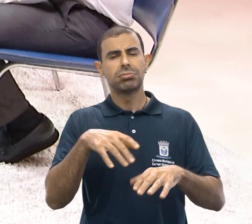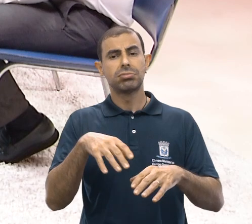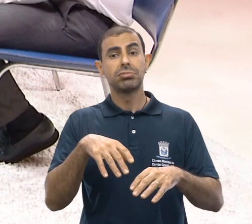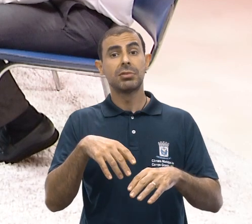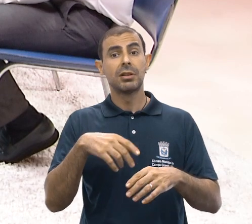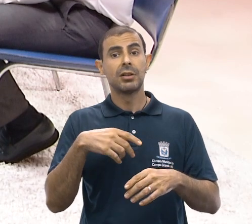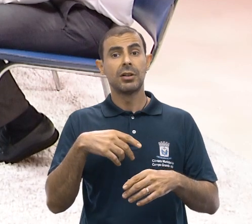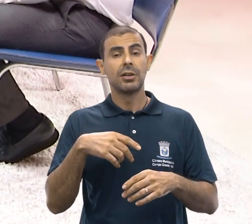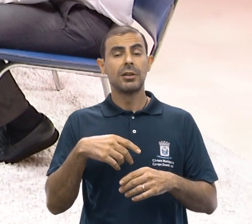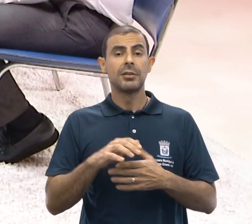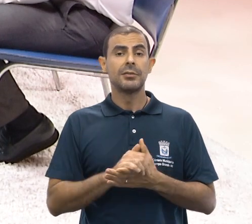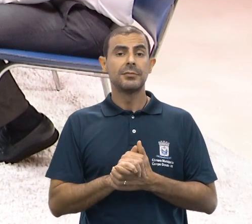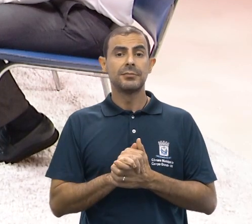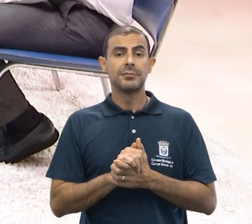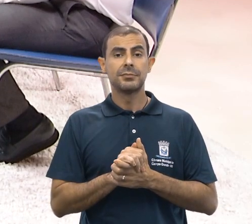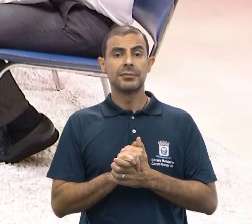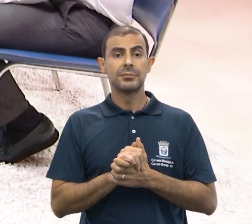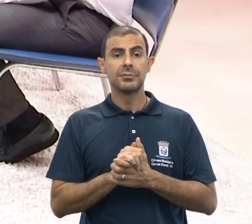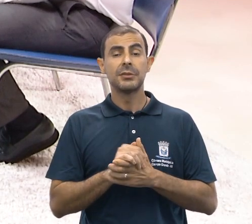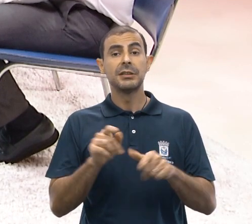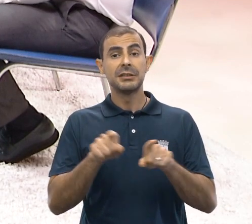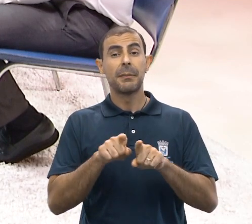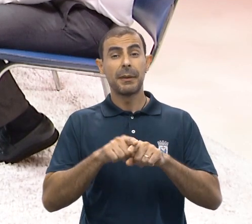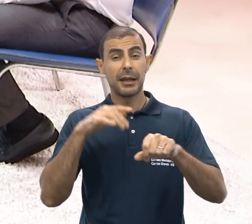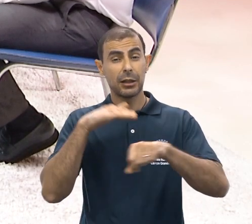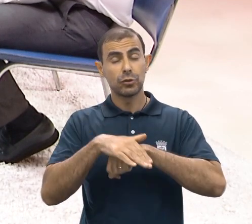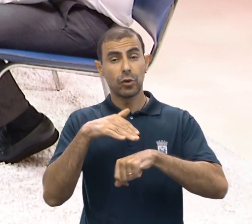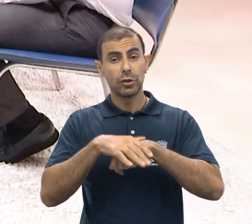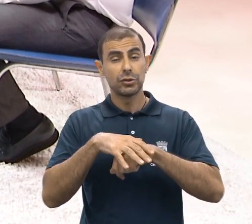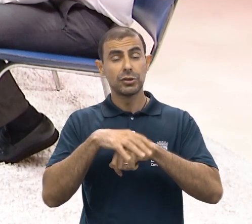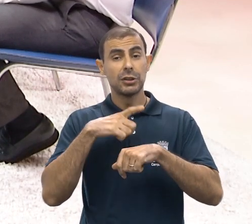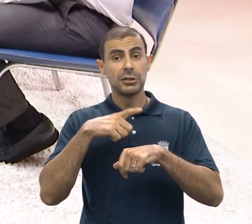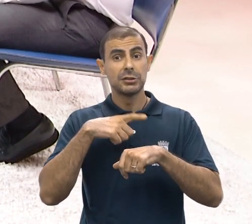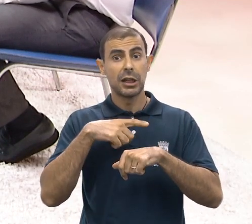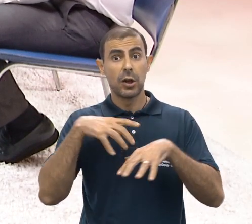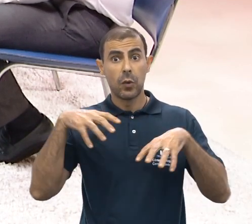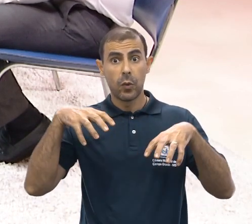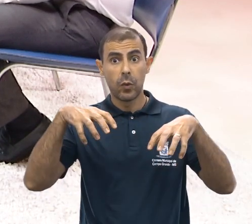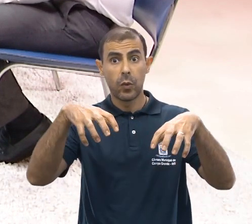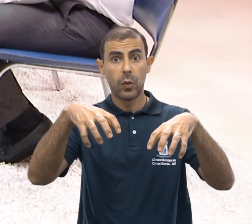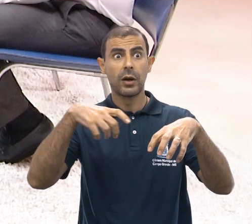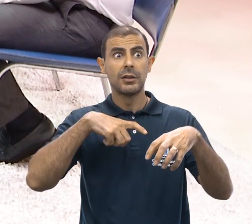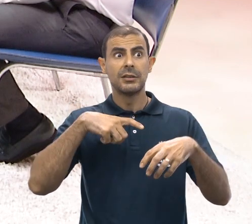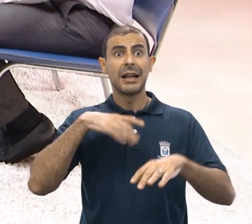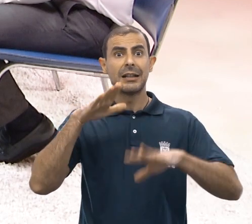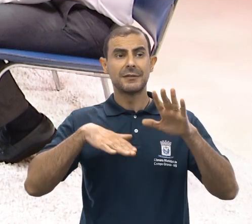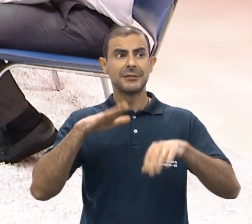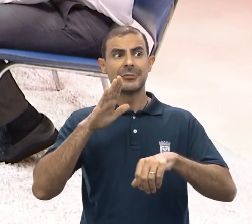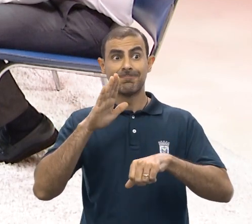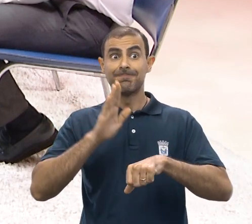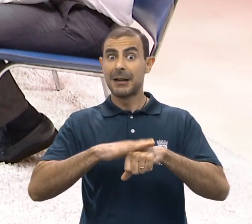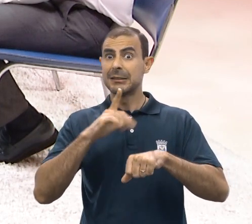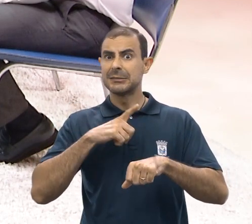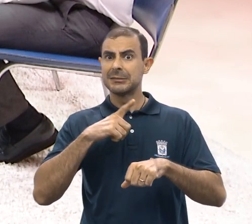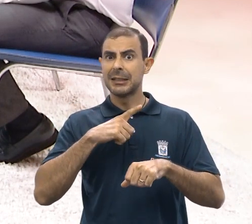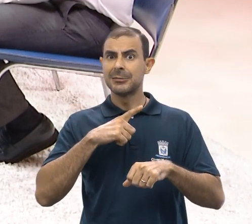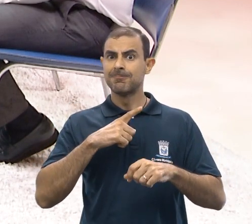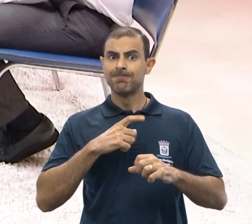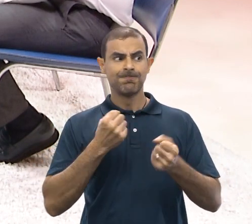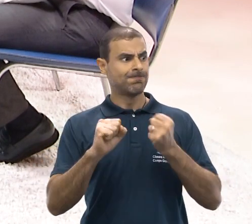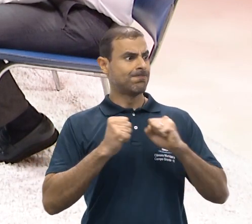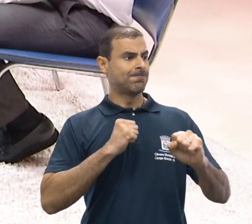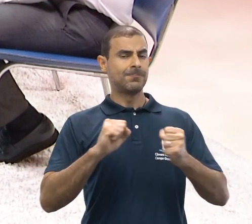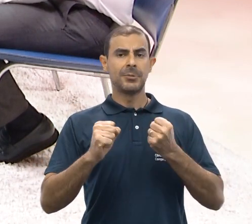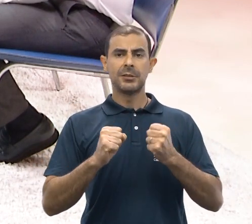inquietas, o próprio terror noturno, né, que ele ficava um pouco mais agressivo às vezes durante o